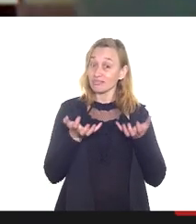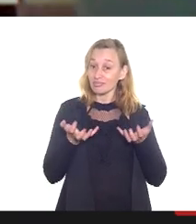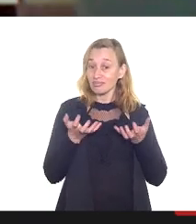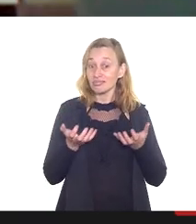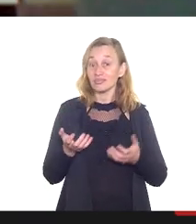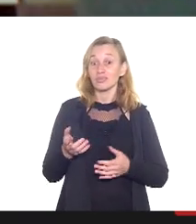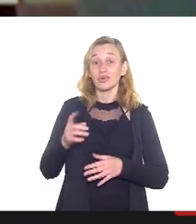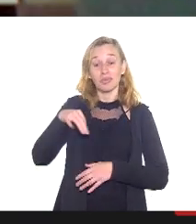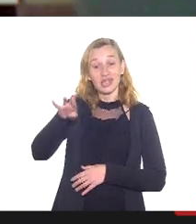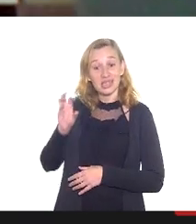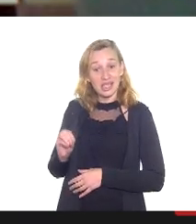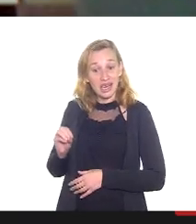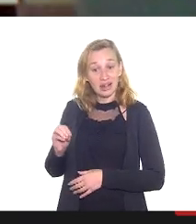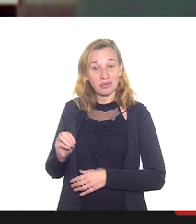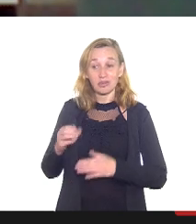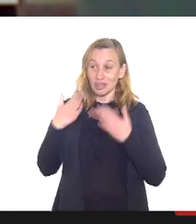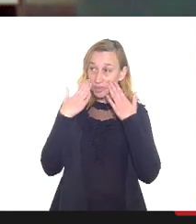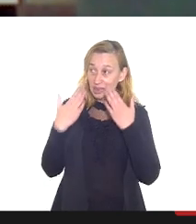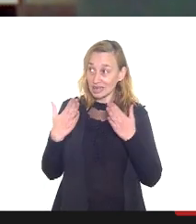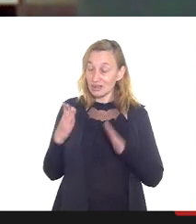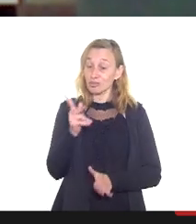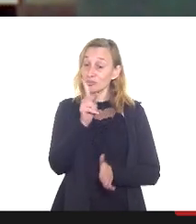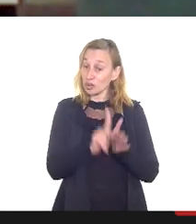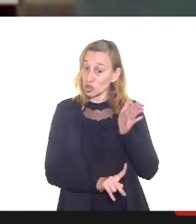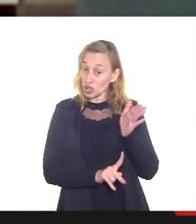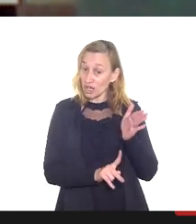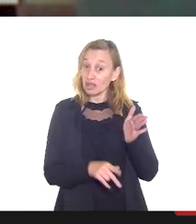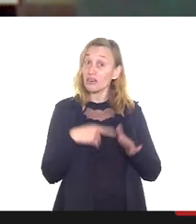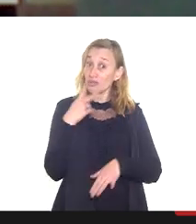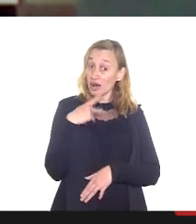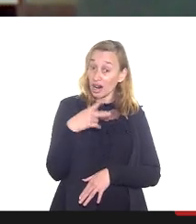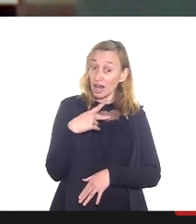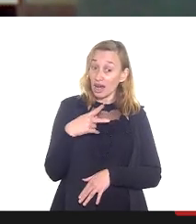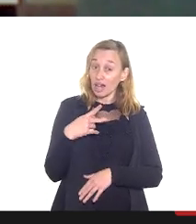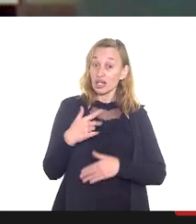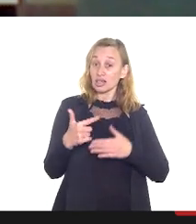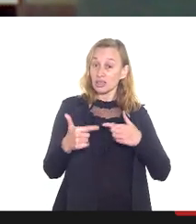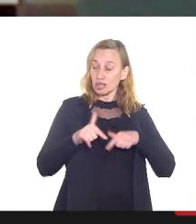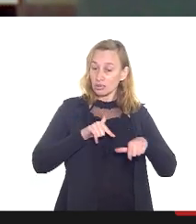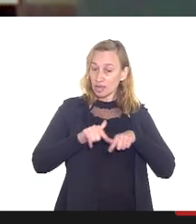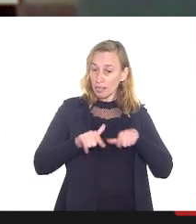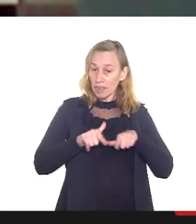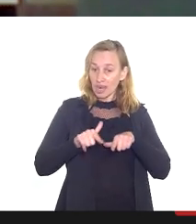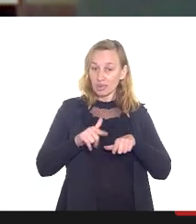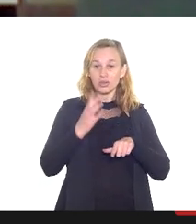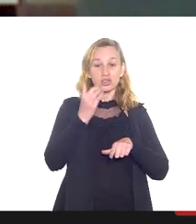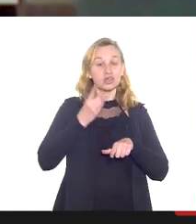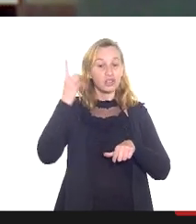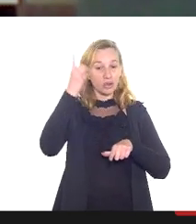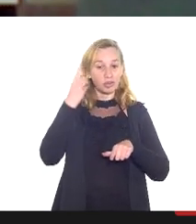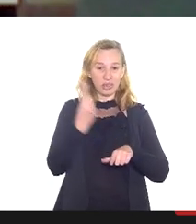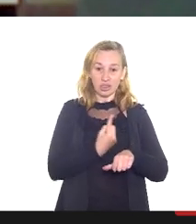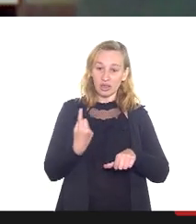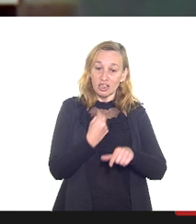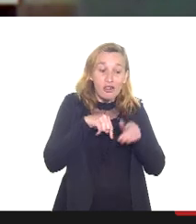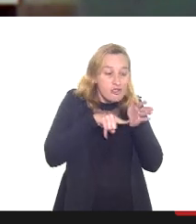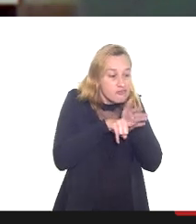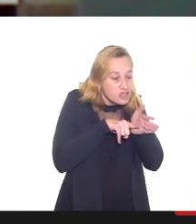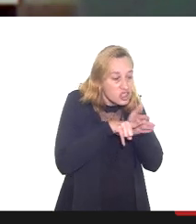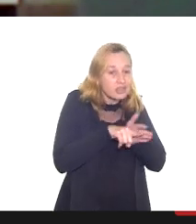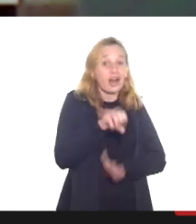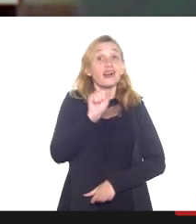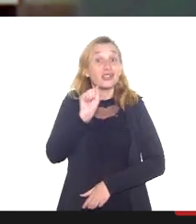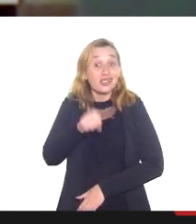Marcelo Dino pela apresentação desse projeto e dizer que o papel do parlamentar é vistoriar e fiscalizar,